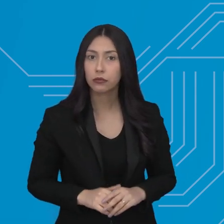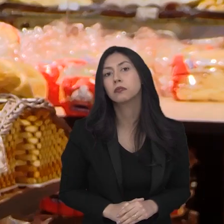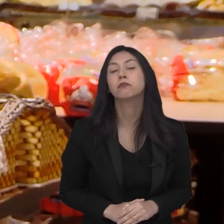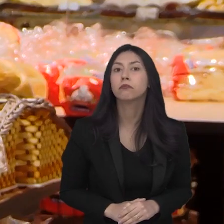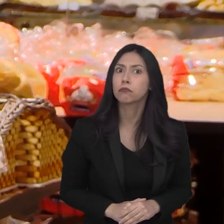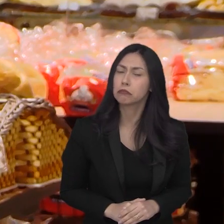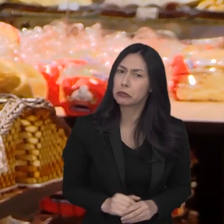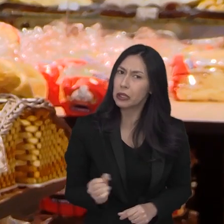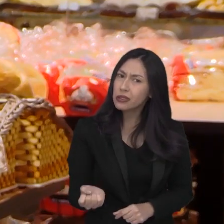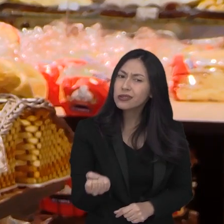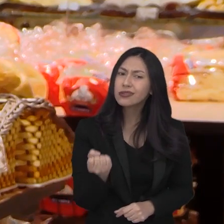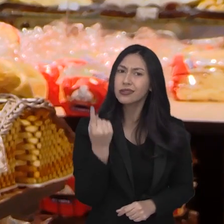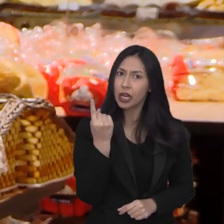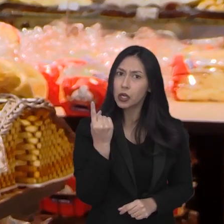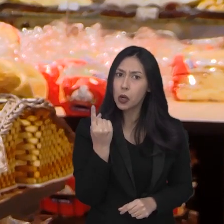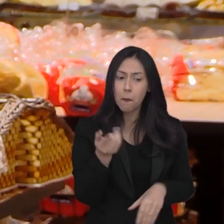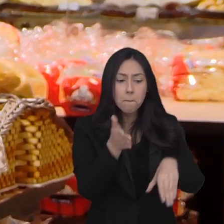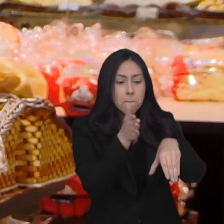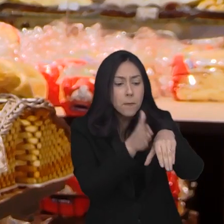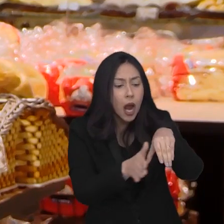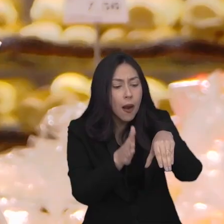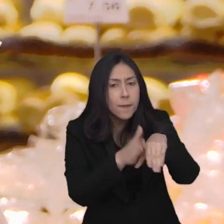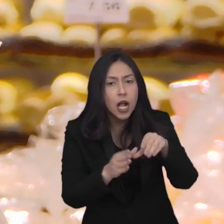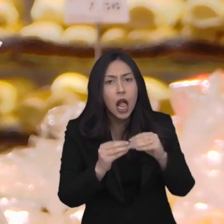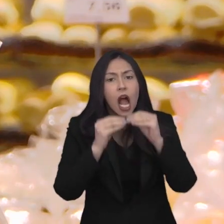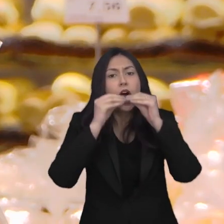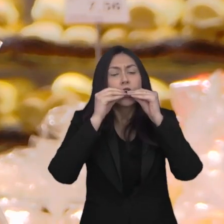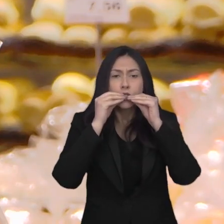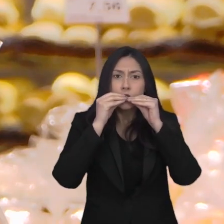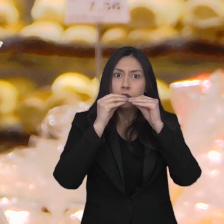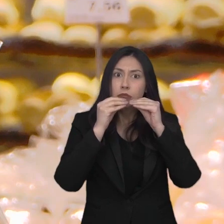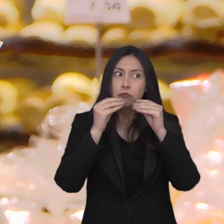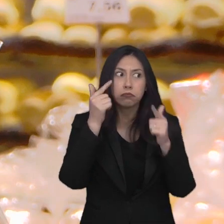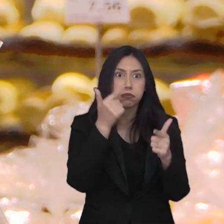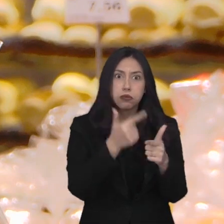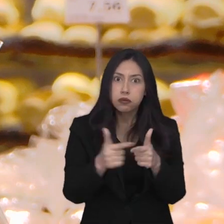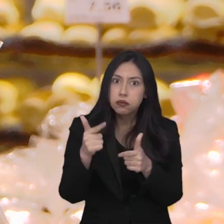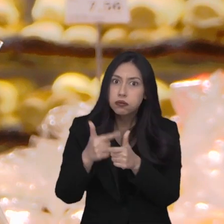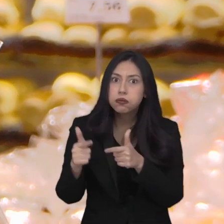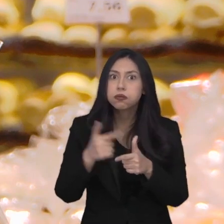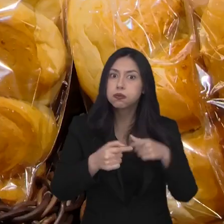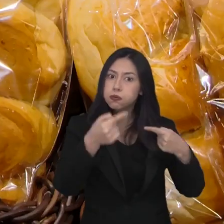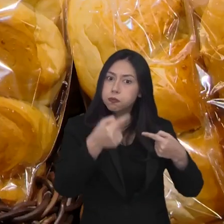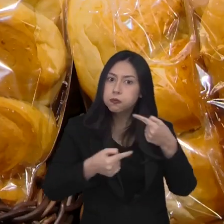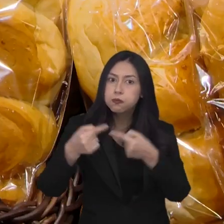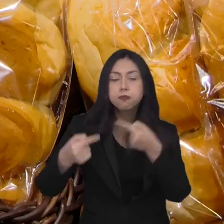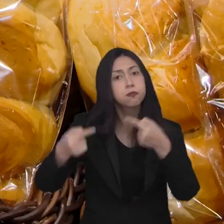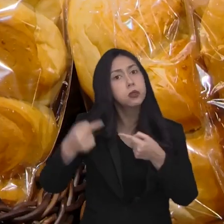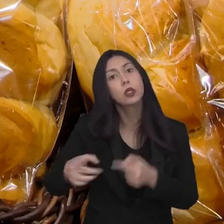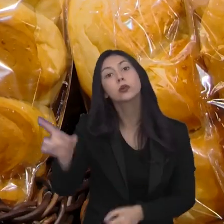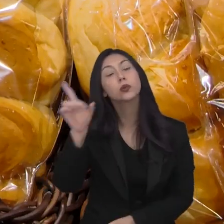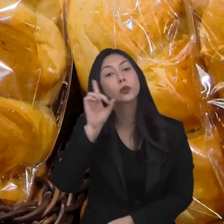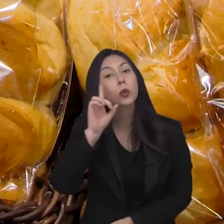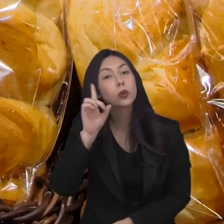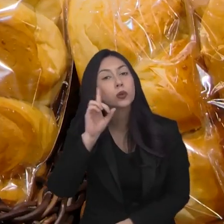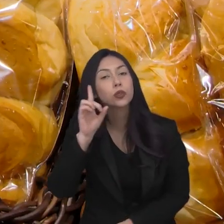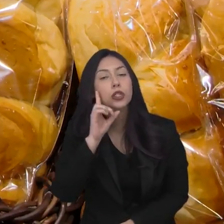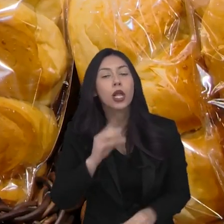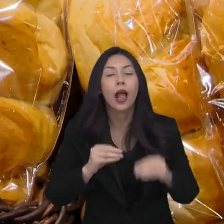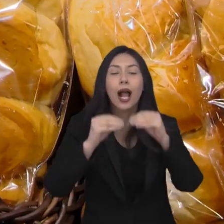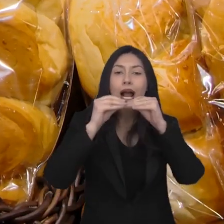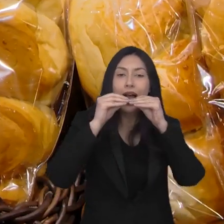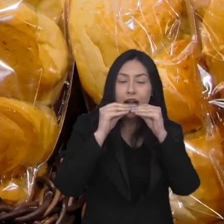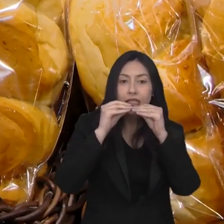gente. Quem diria que 2 fatias de pão poderiam dar tanta discussão? Presente no dia a dia das